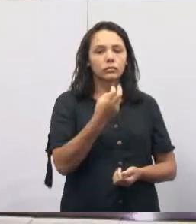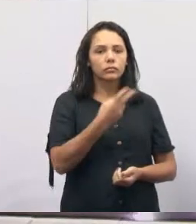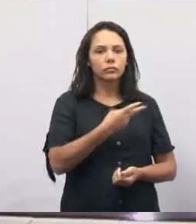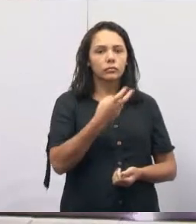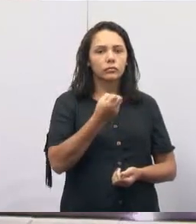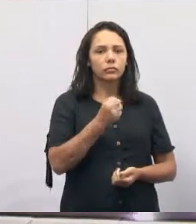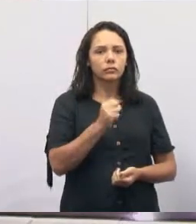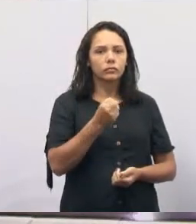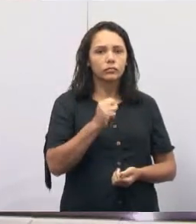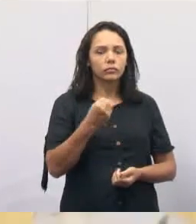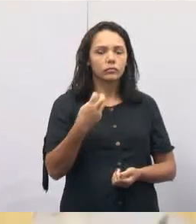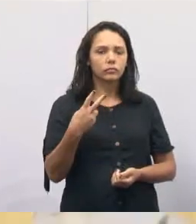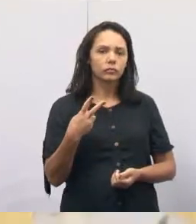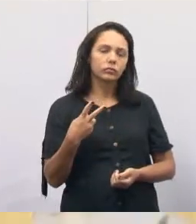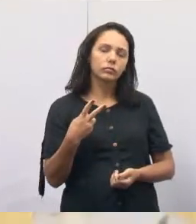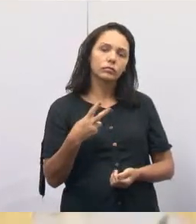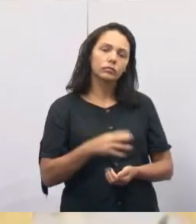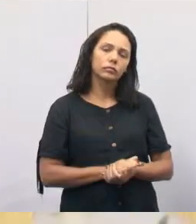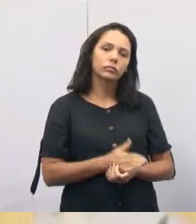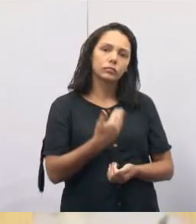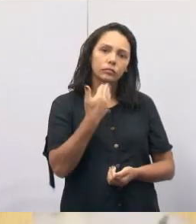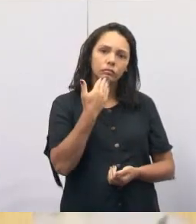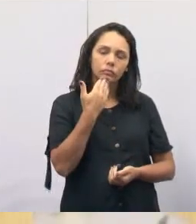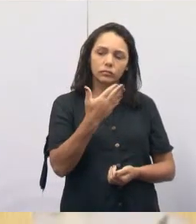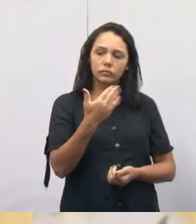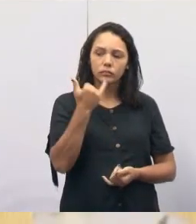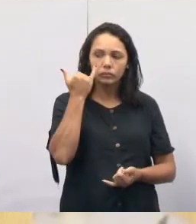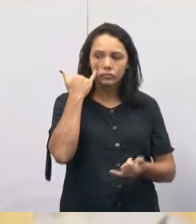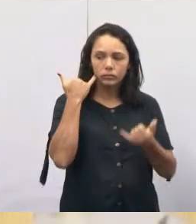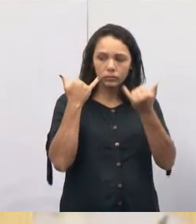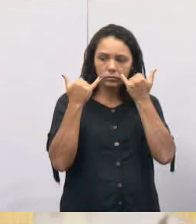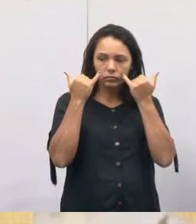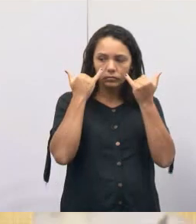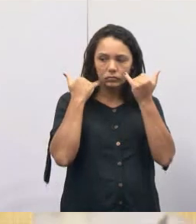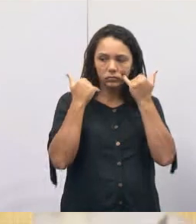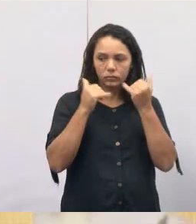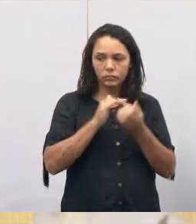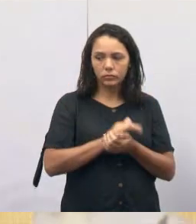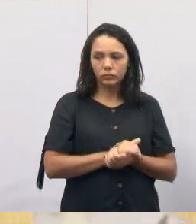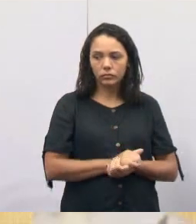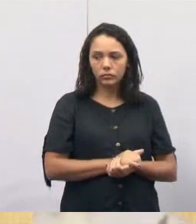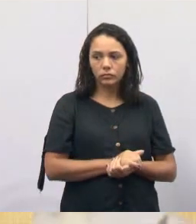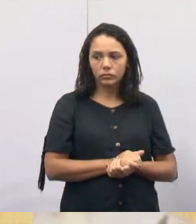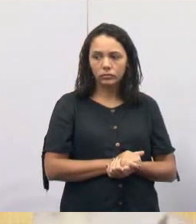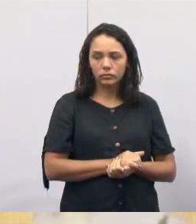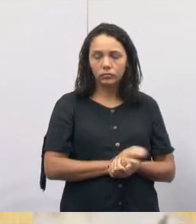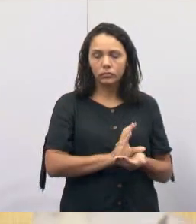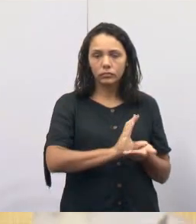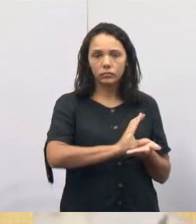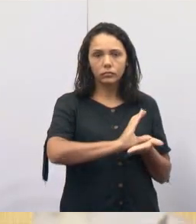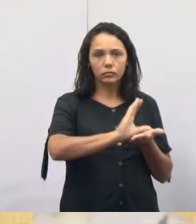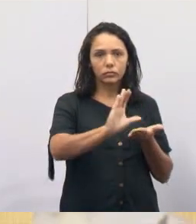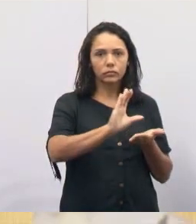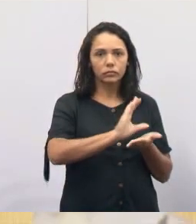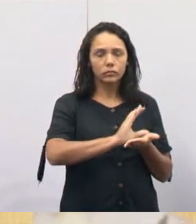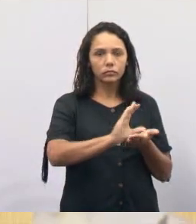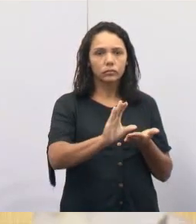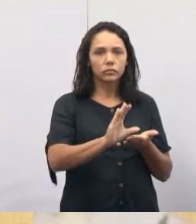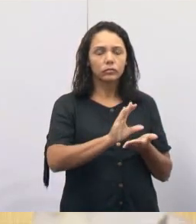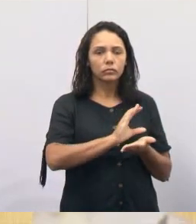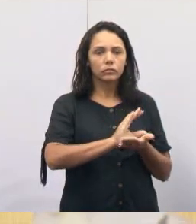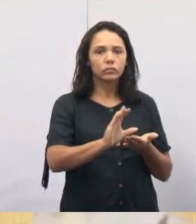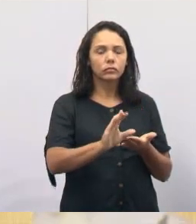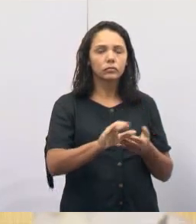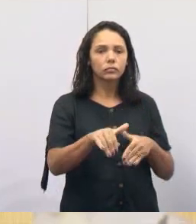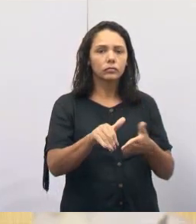282 requer informação sobre as emendas impositivas destinadas à Secretaria